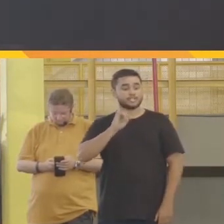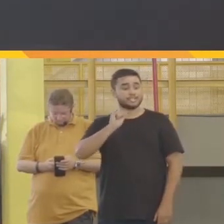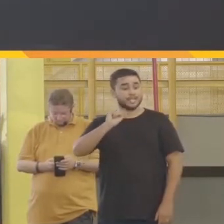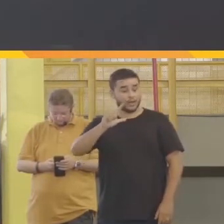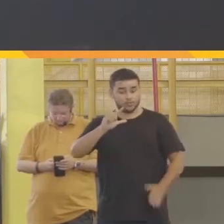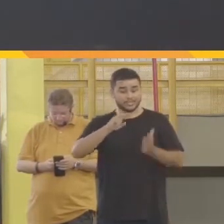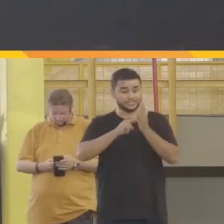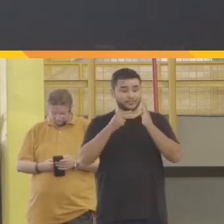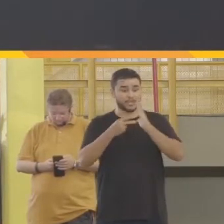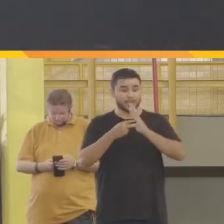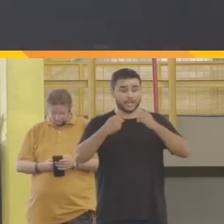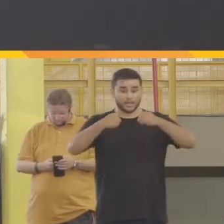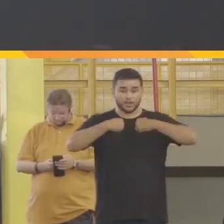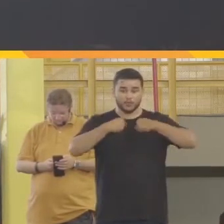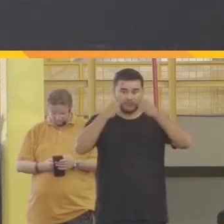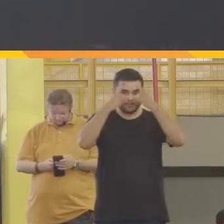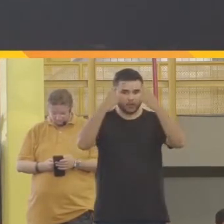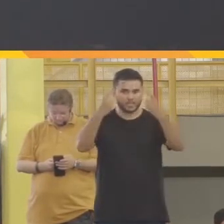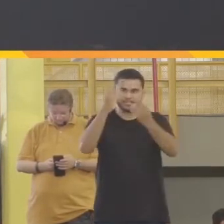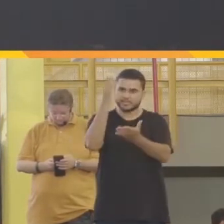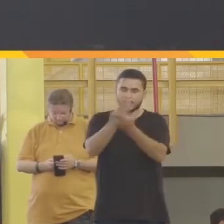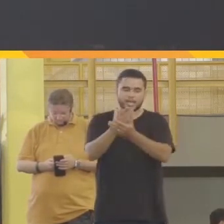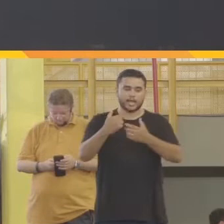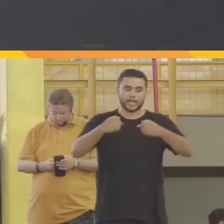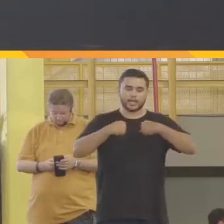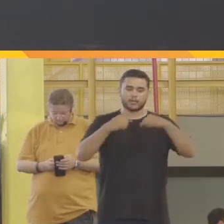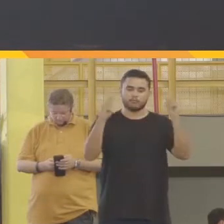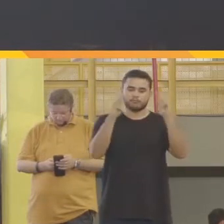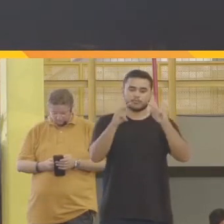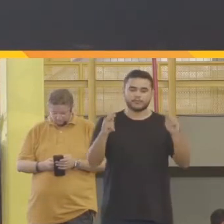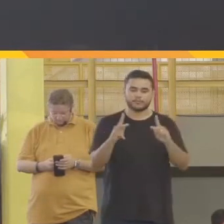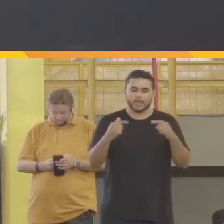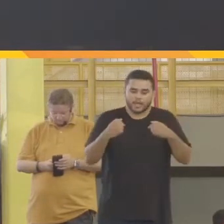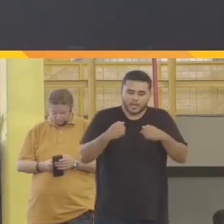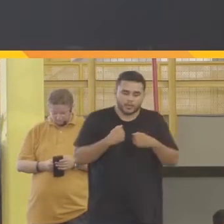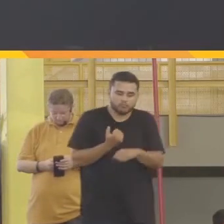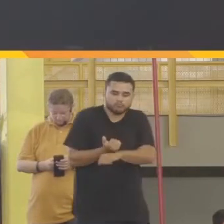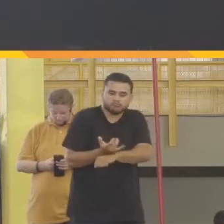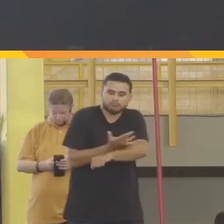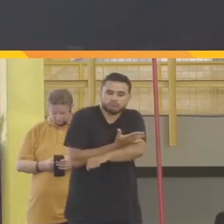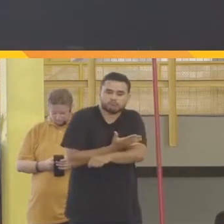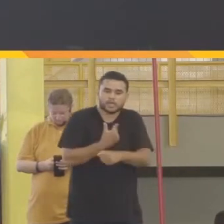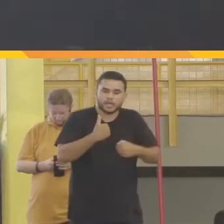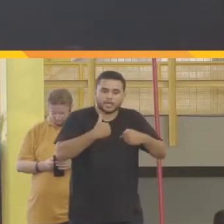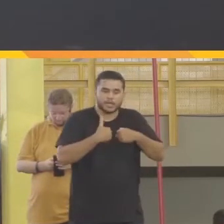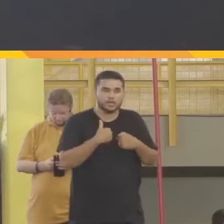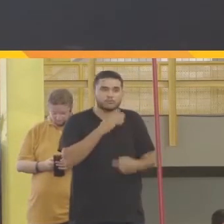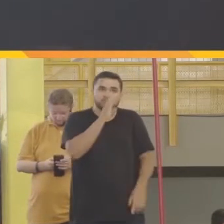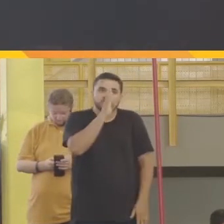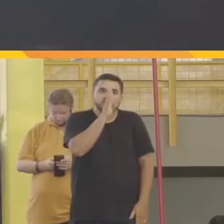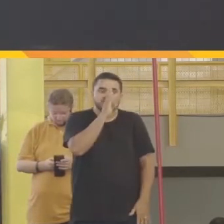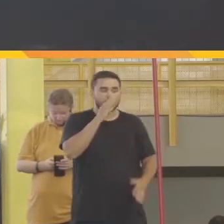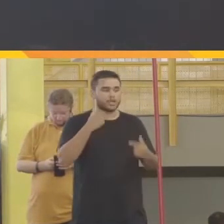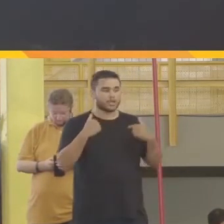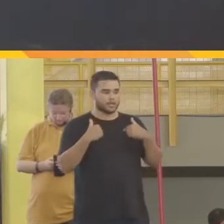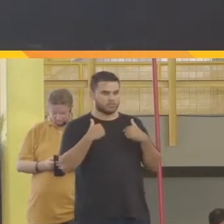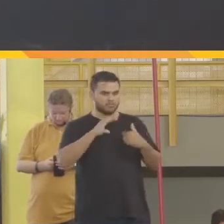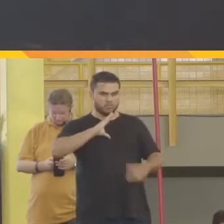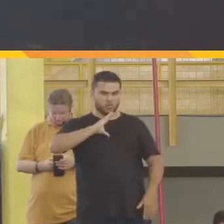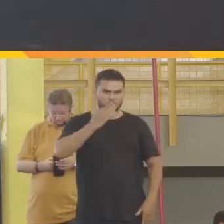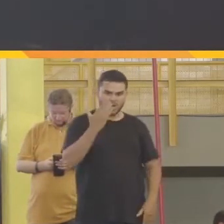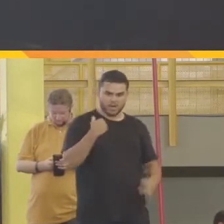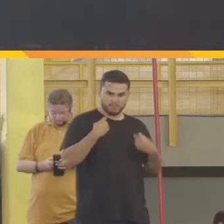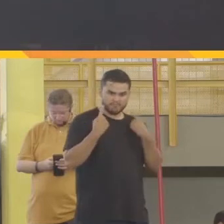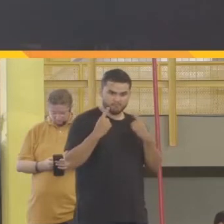age pelas emoções do coração, ele é um homem colérico. E todo homem colérico, ele é um